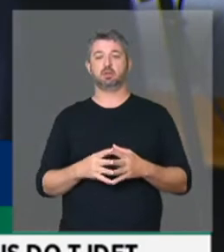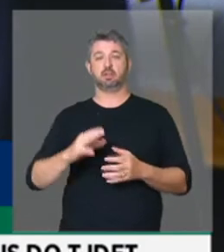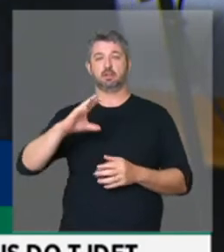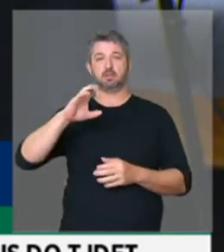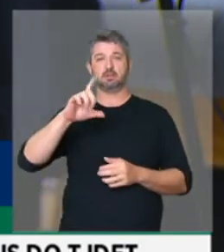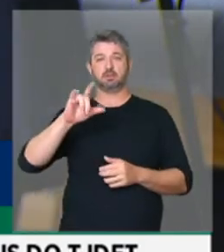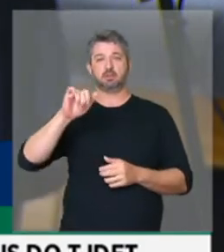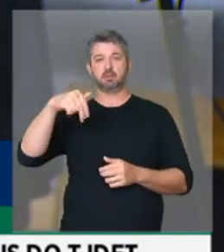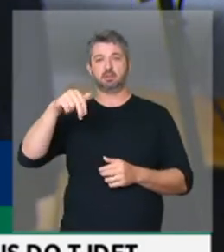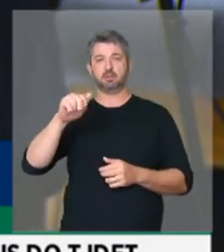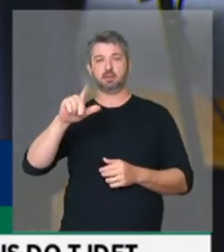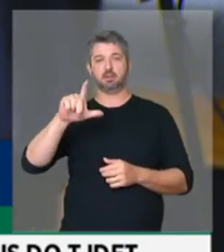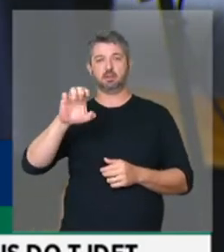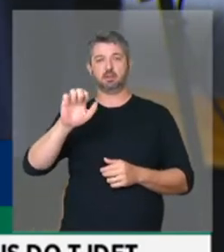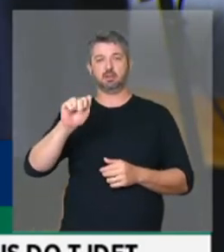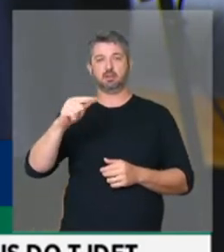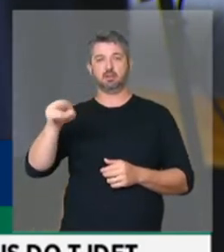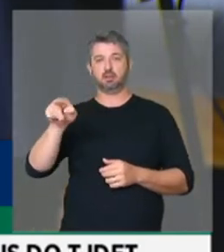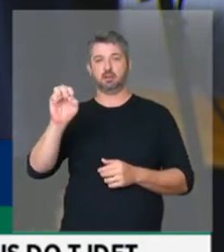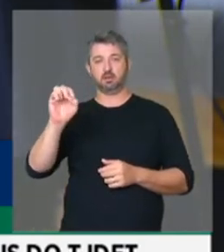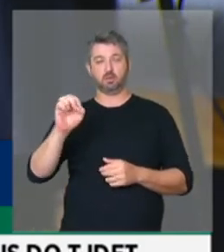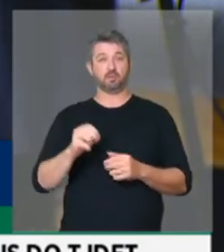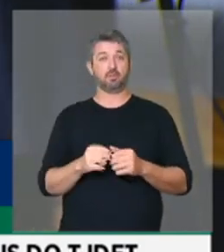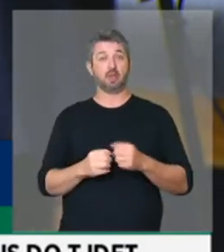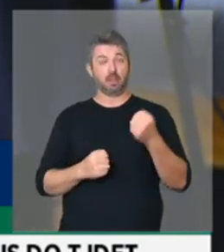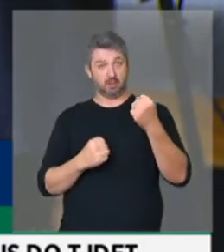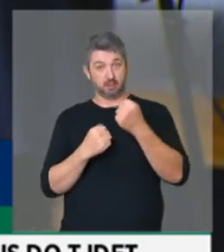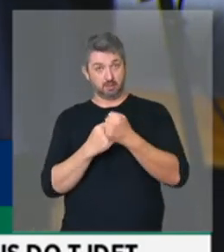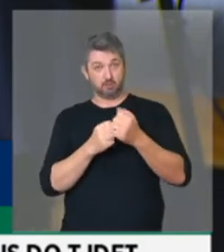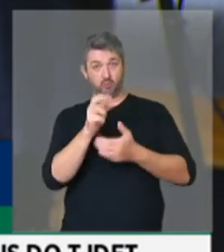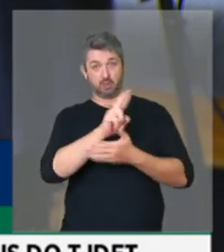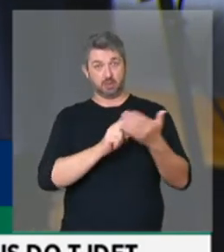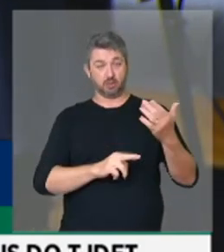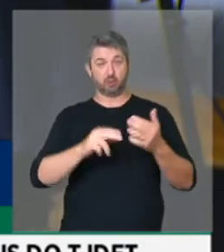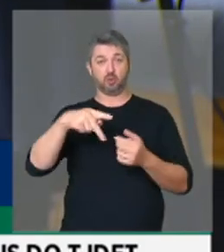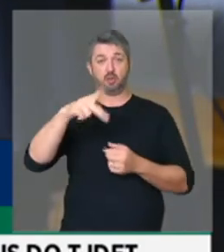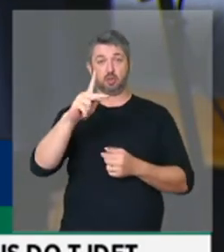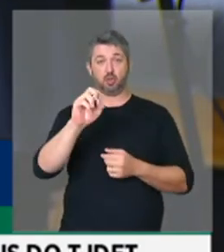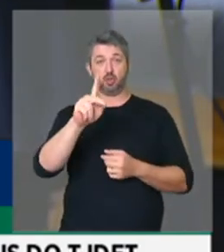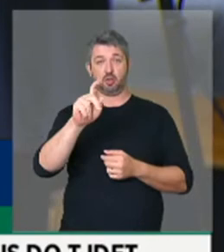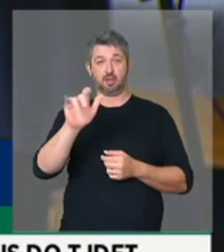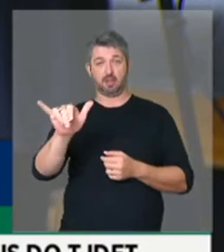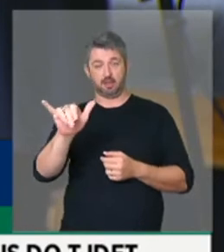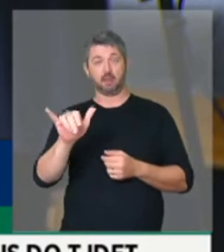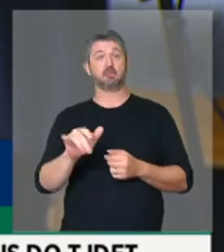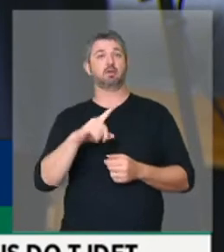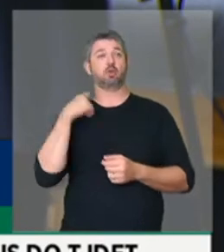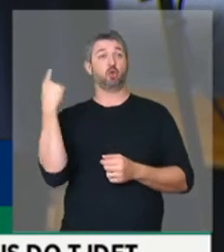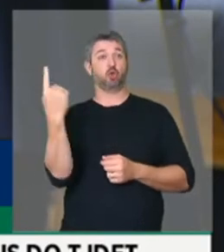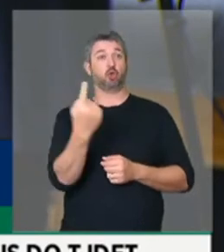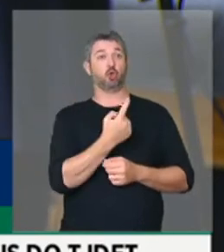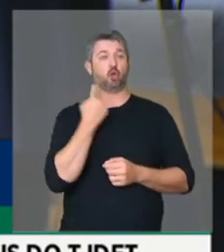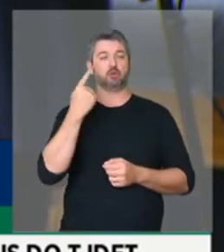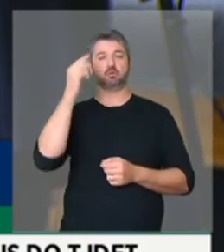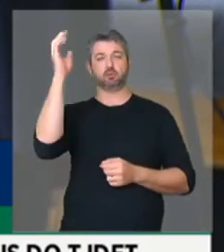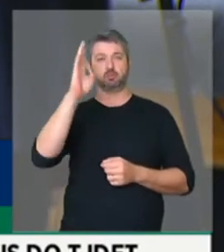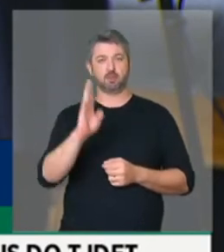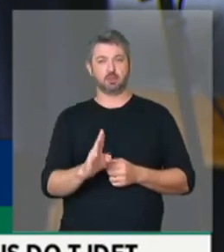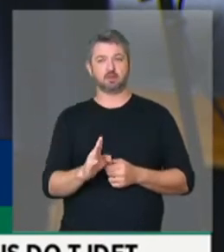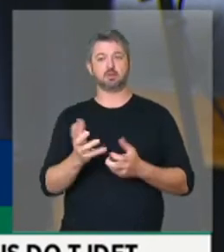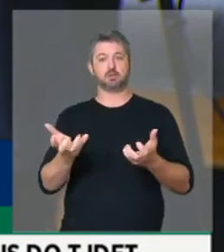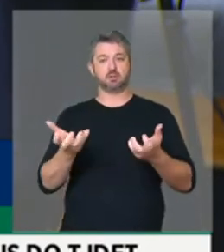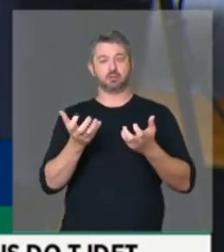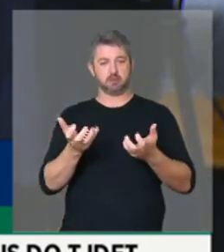Leão, apoia o relatório da deputada Érica Cocai. Todos nós, brasileiros,